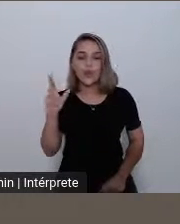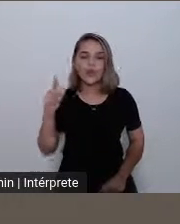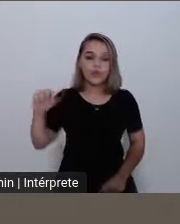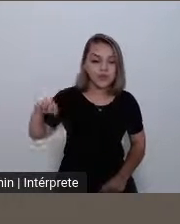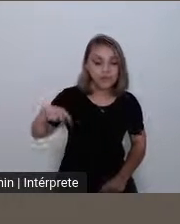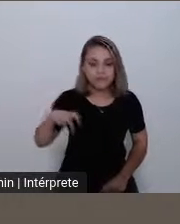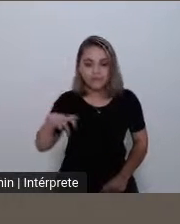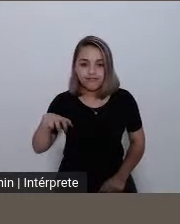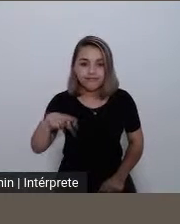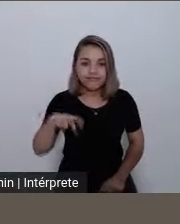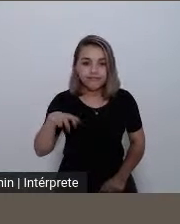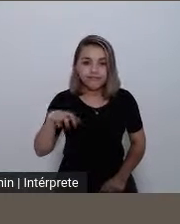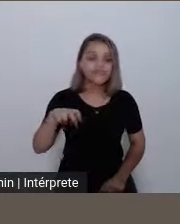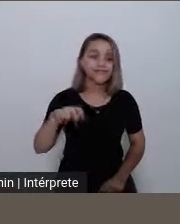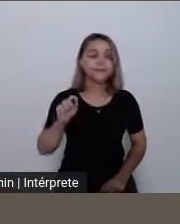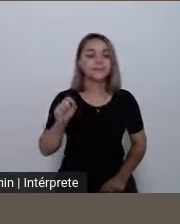comigo.